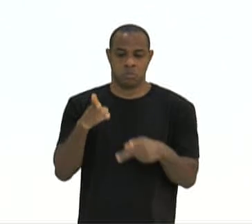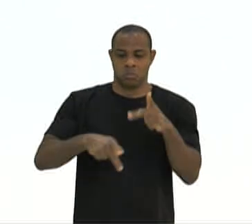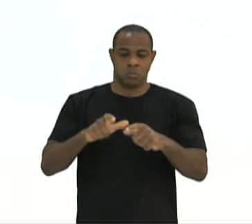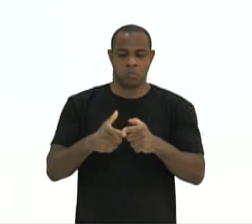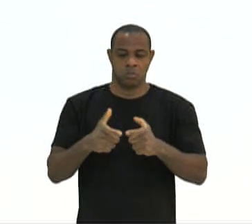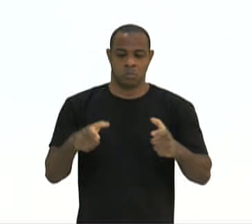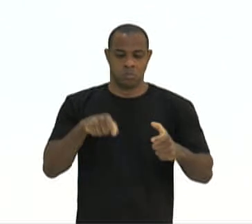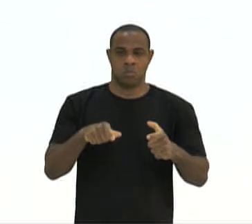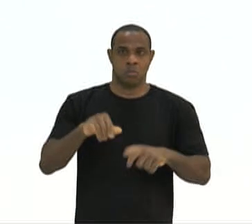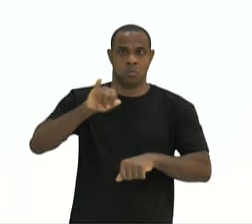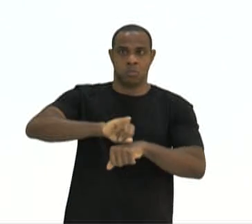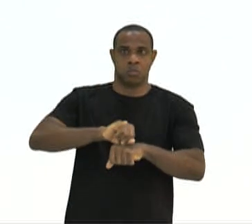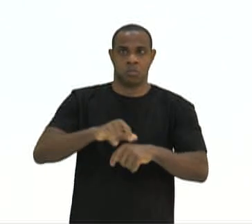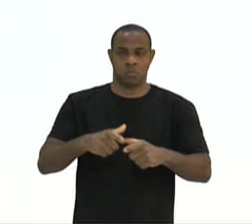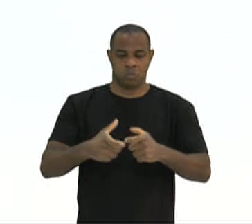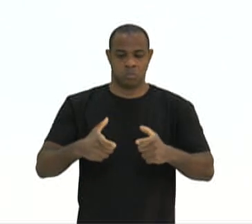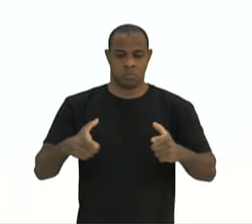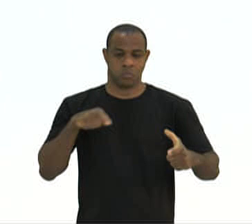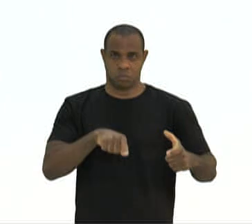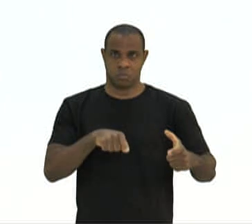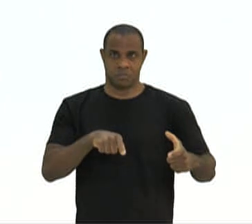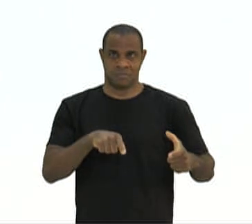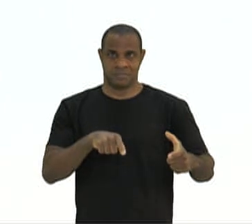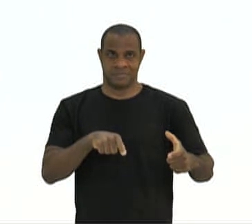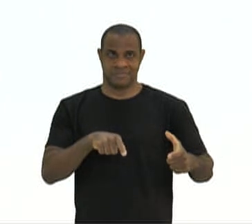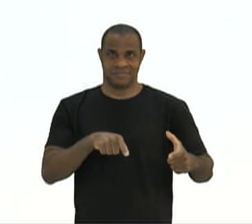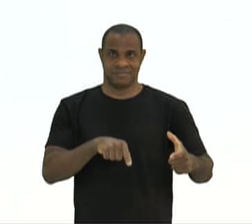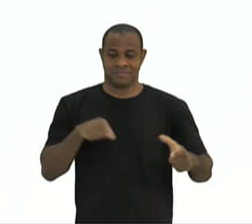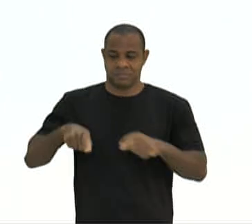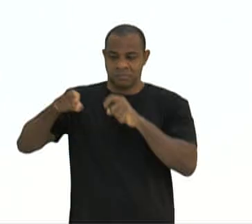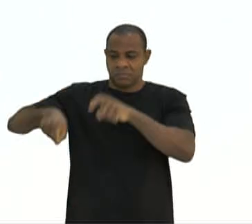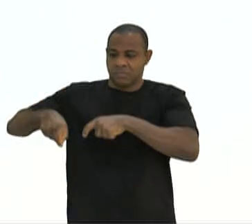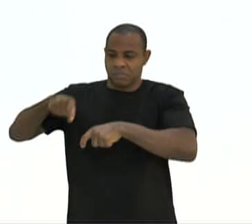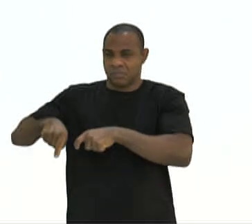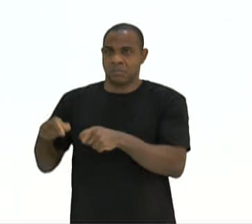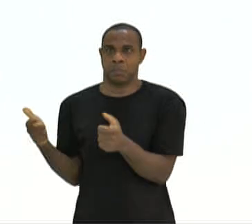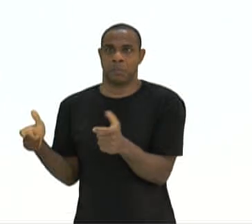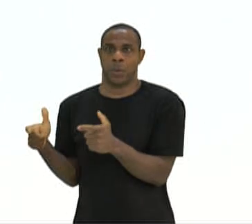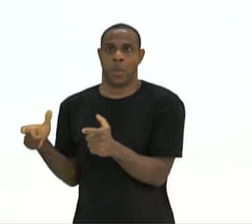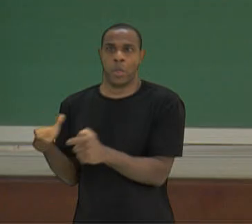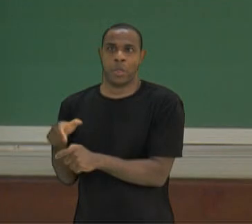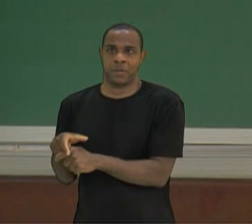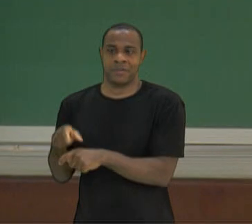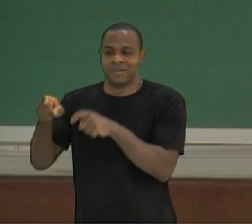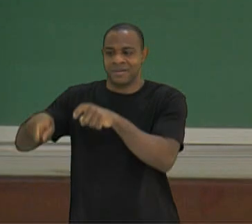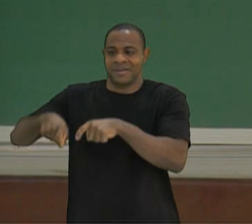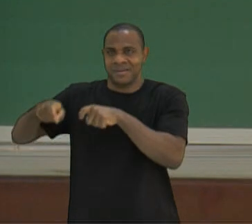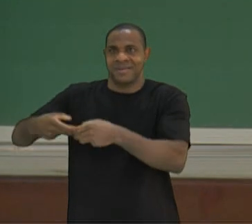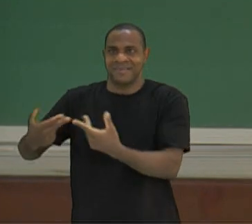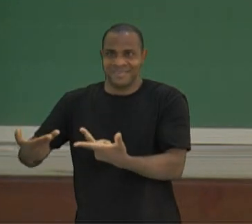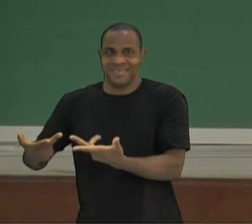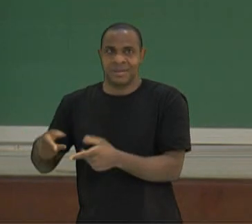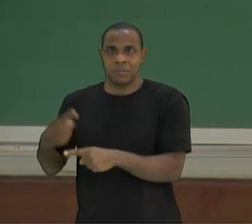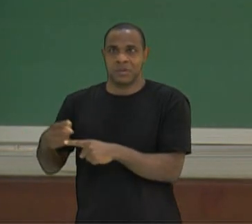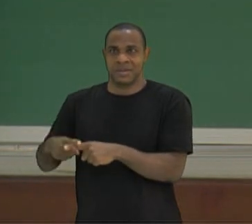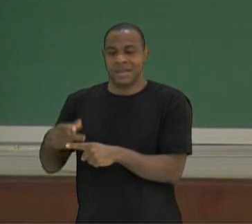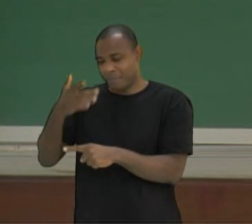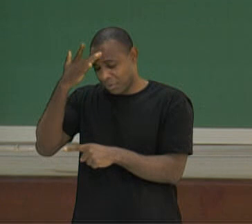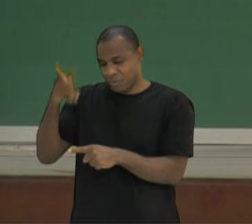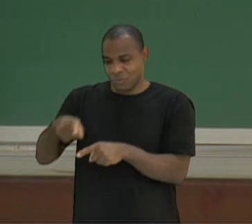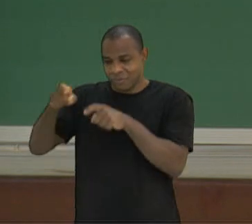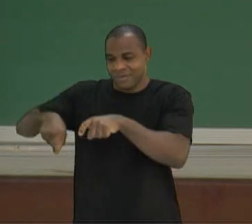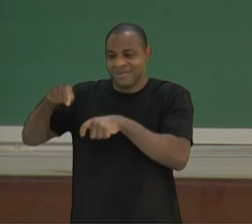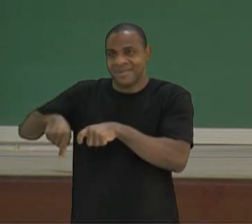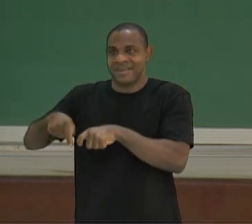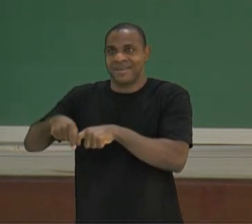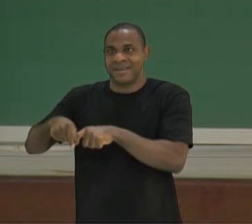urbana em relação à população rural. Claro que a relação é direta, por quê? Porque as pessoas saem do campo para